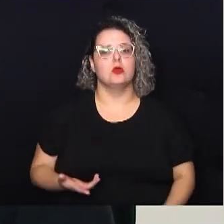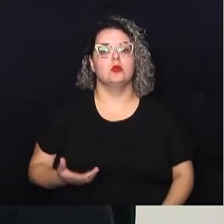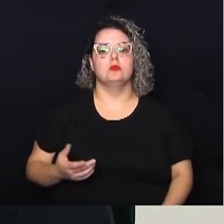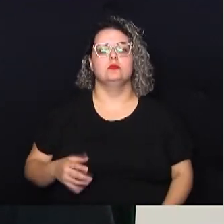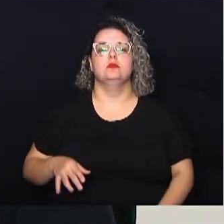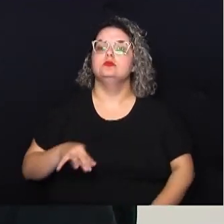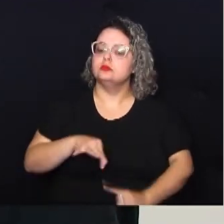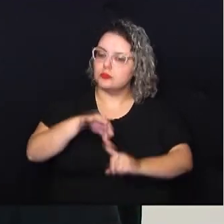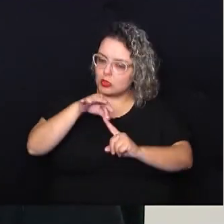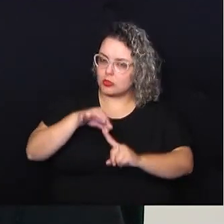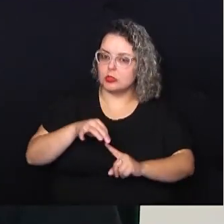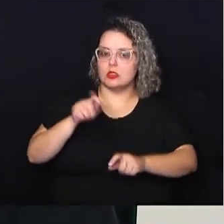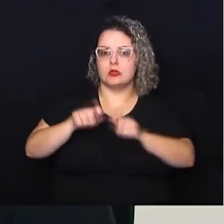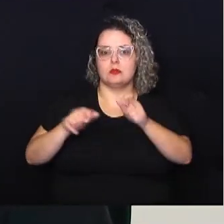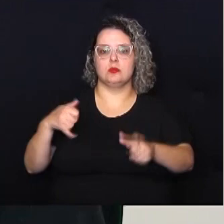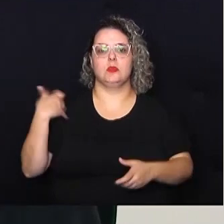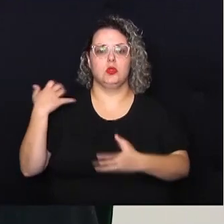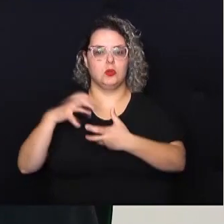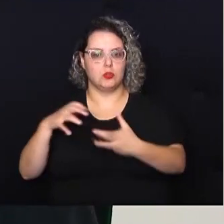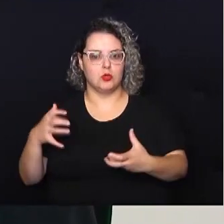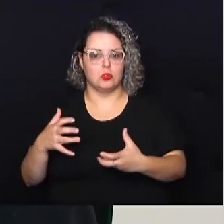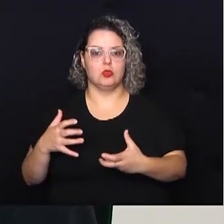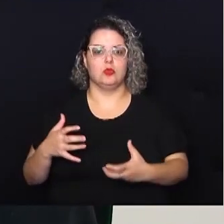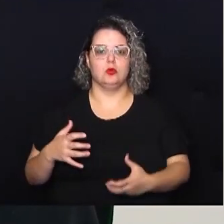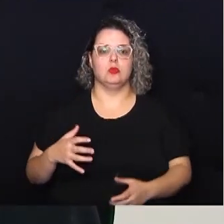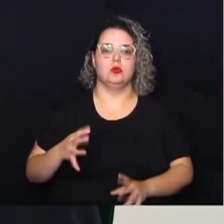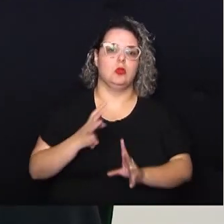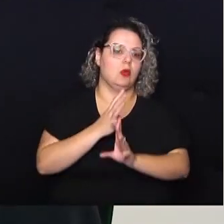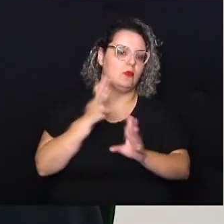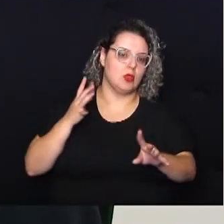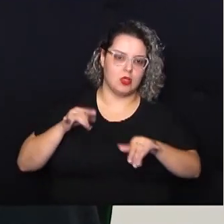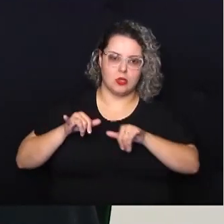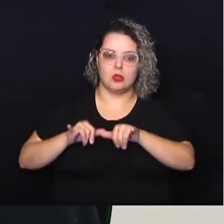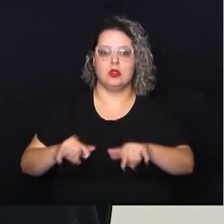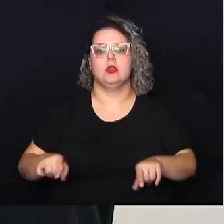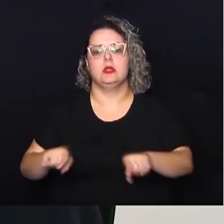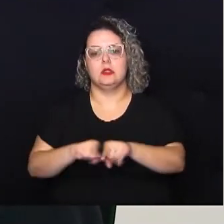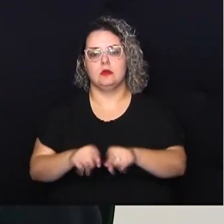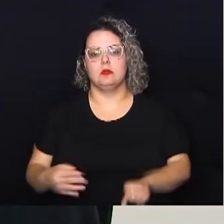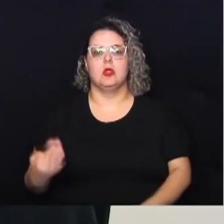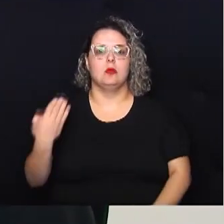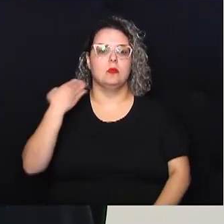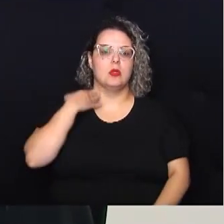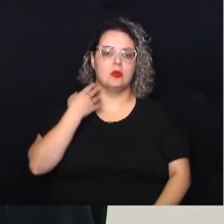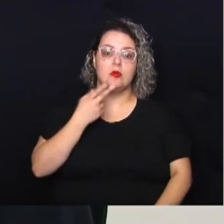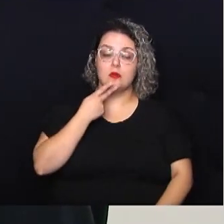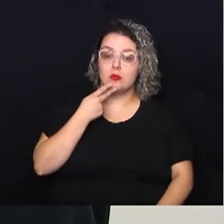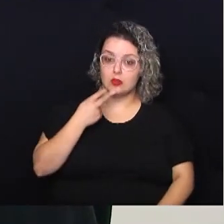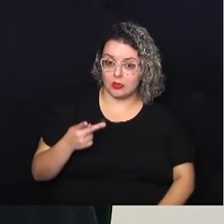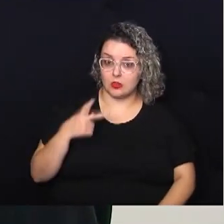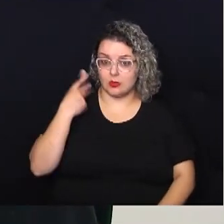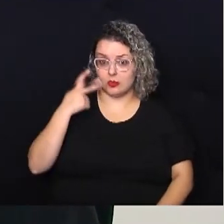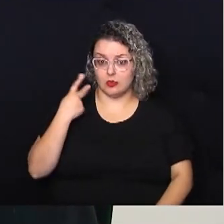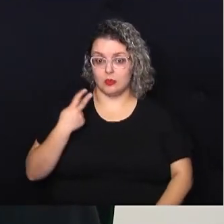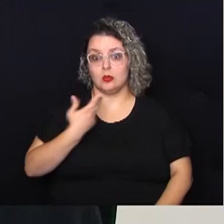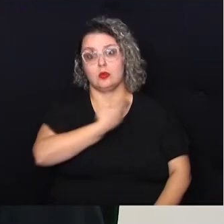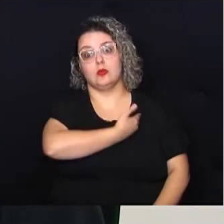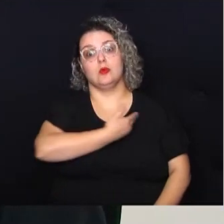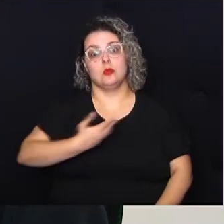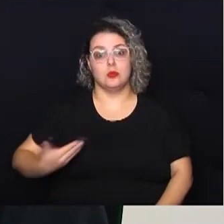pessoas idosas, tipo fila de supermercados e banco. Falou sobre política